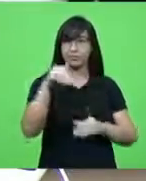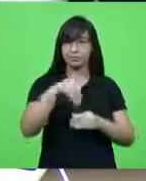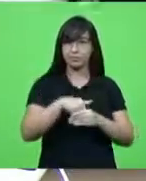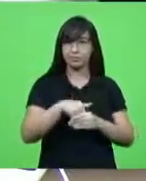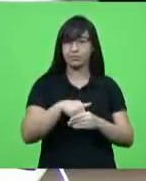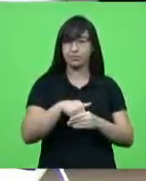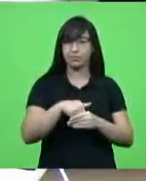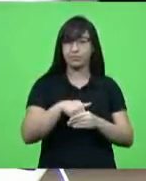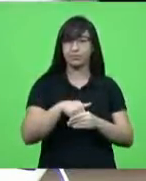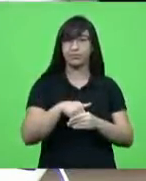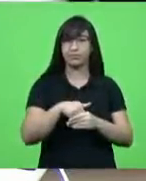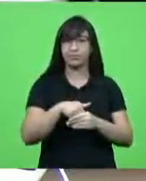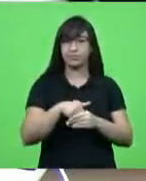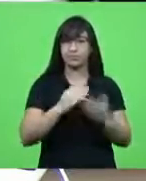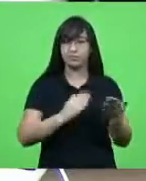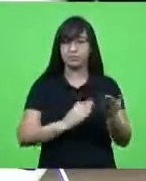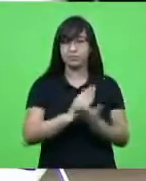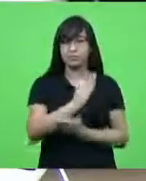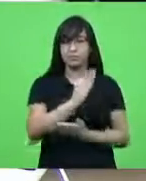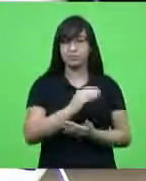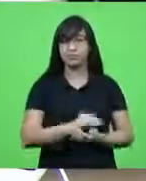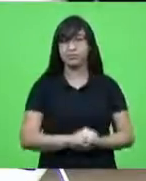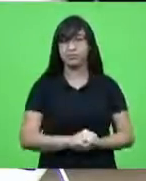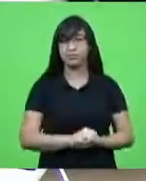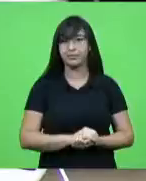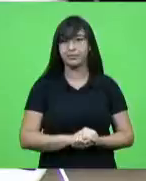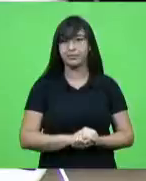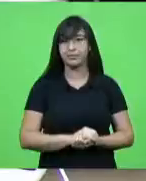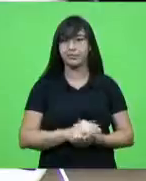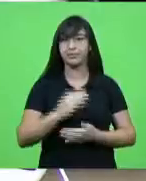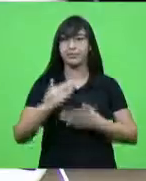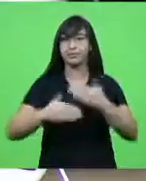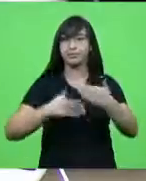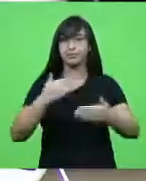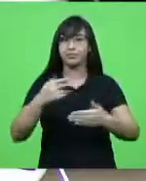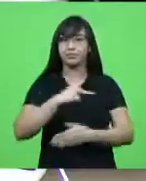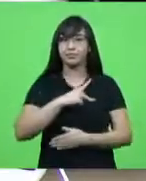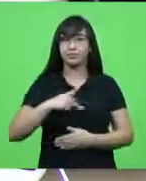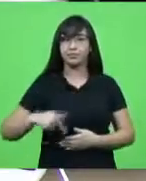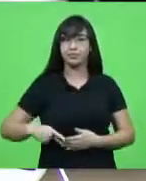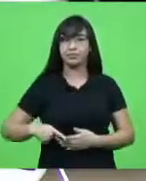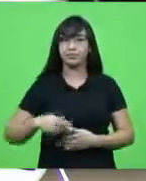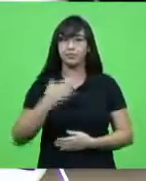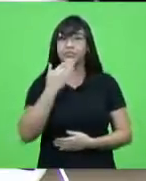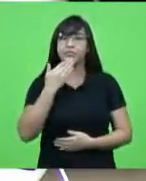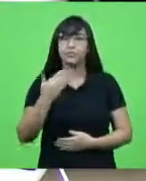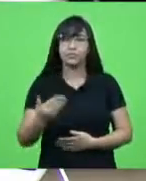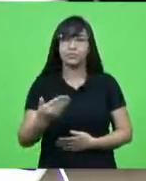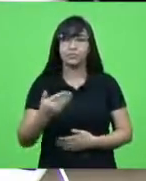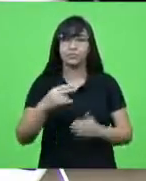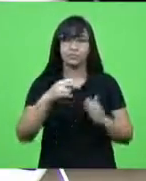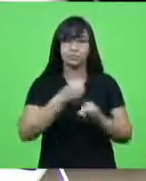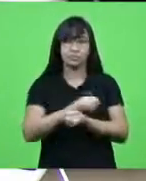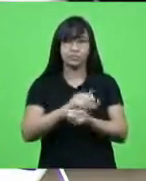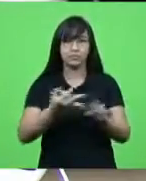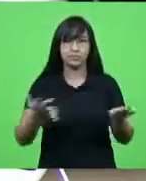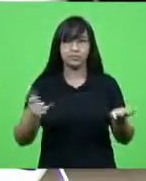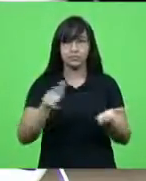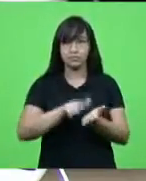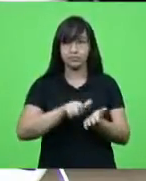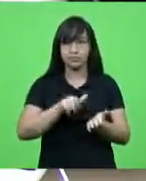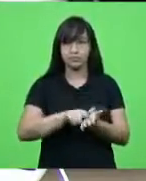por aprovada. Expediente. O senhor presidente solicitou que se procedesse à distribuição.